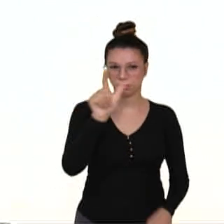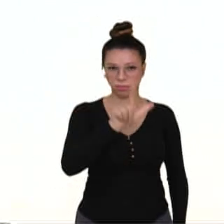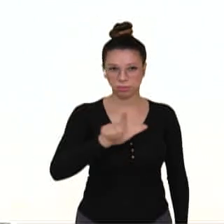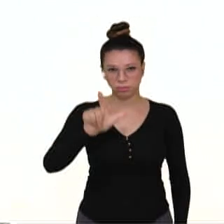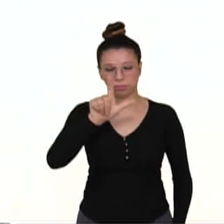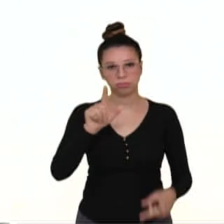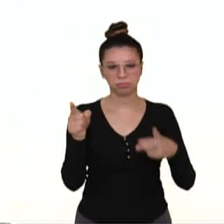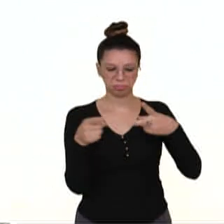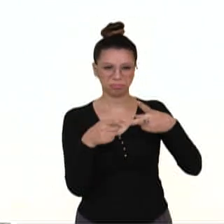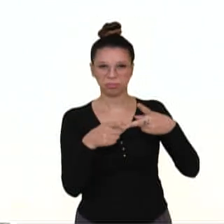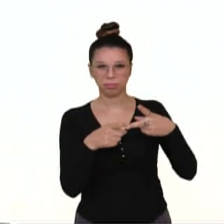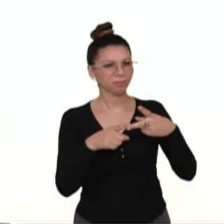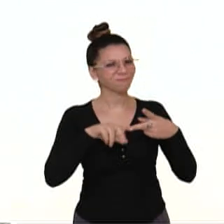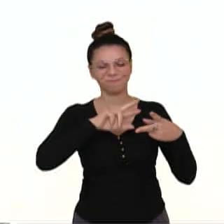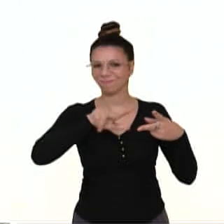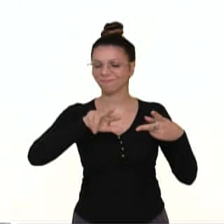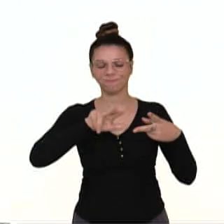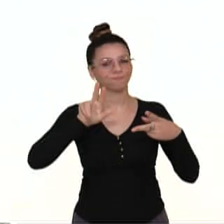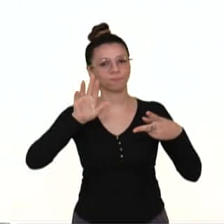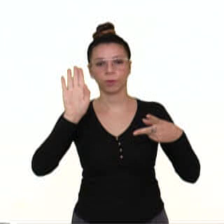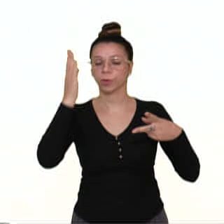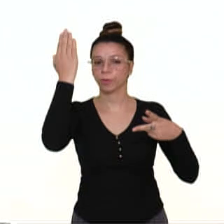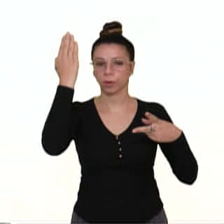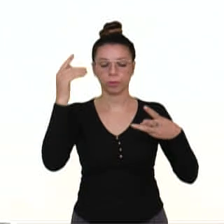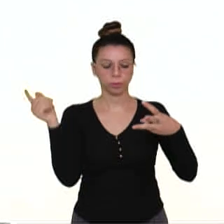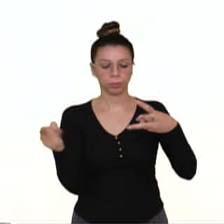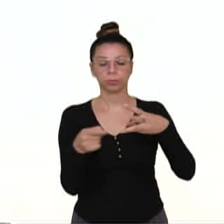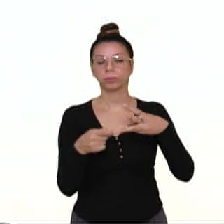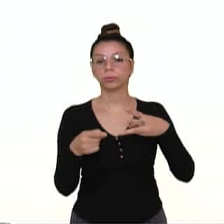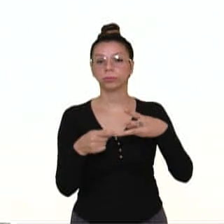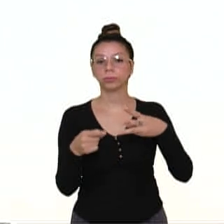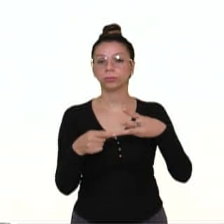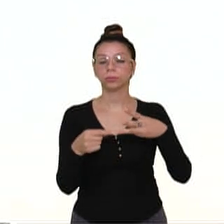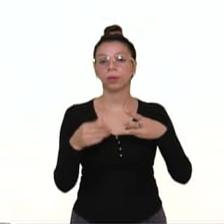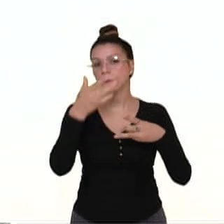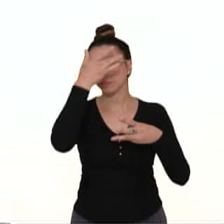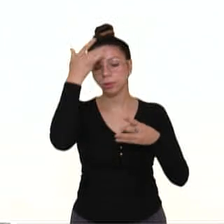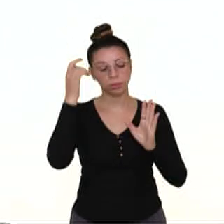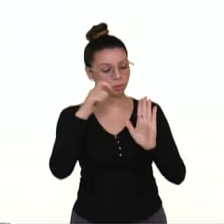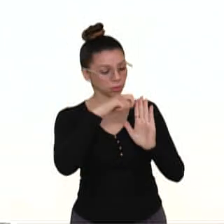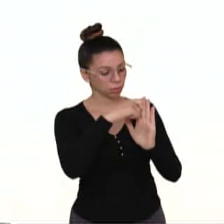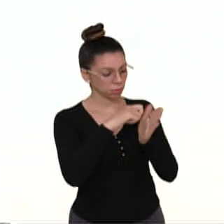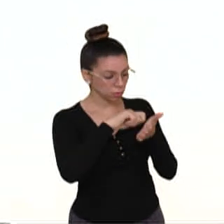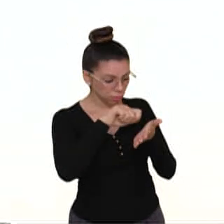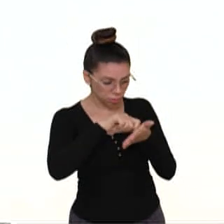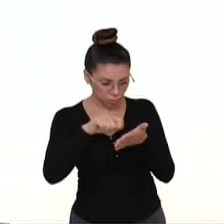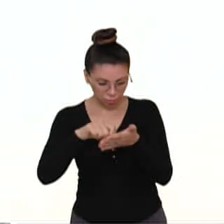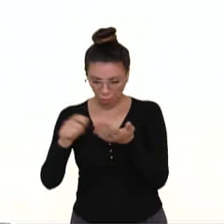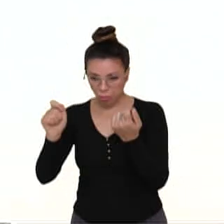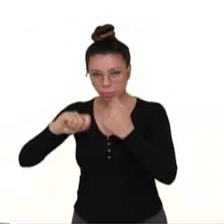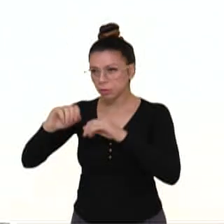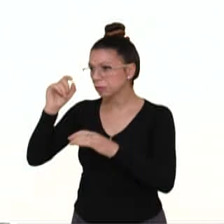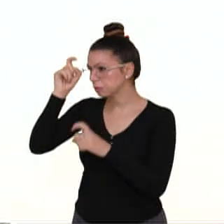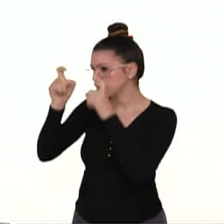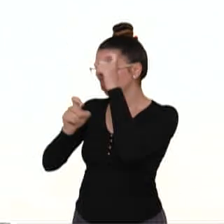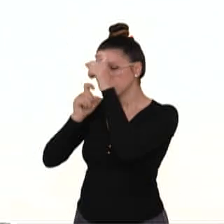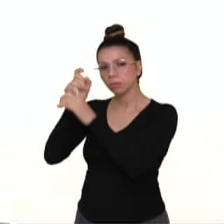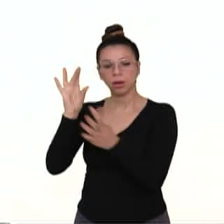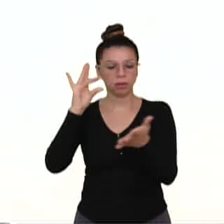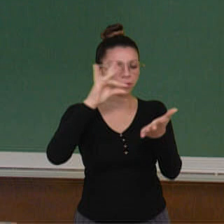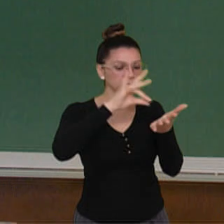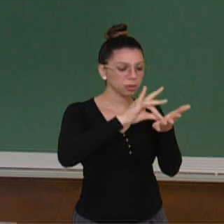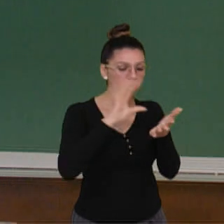artístico-literária? Não, de jeito nenhum. A última, o escritor não precisa se preocupar com a verdade em